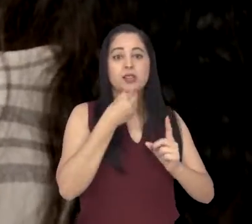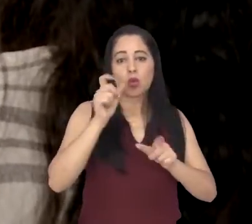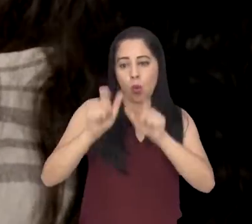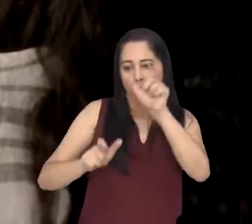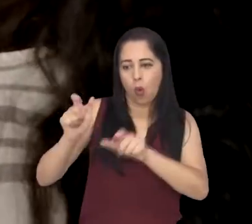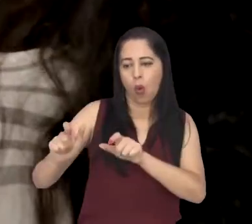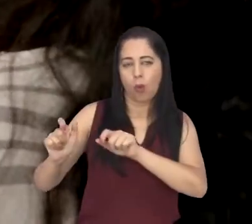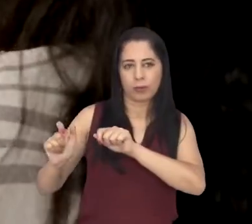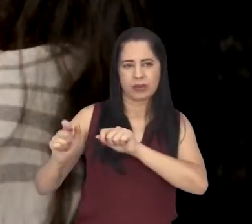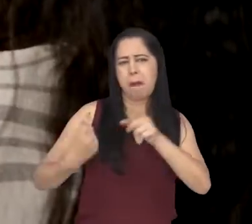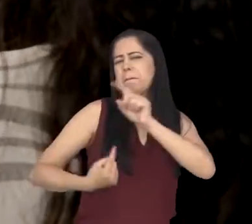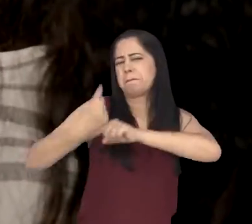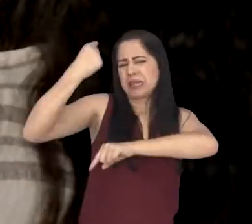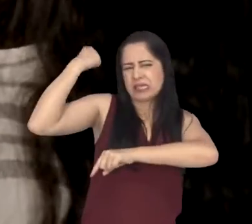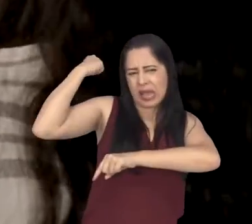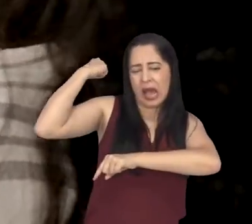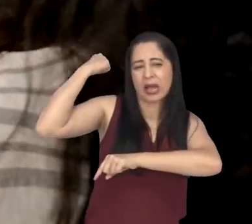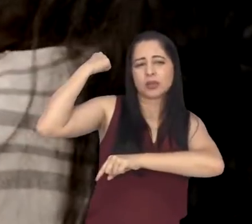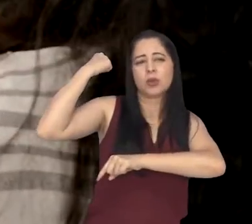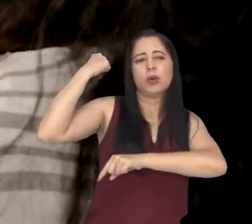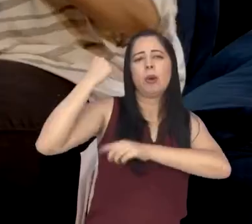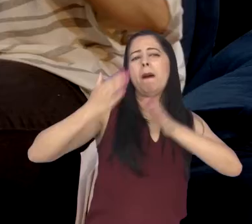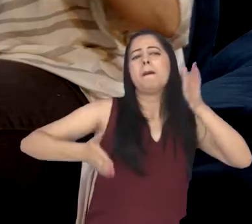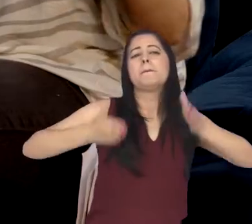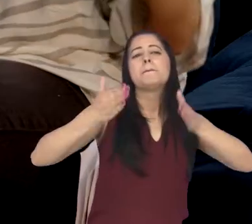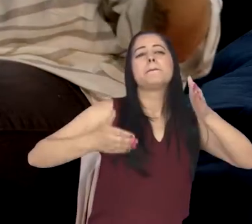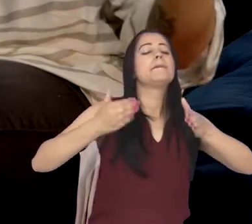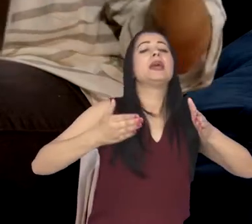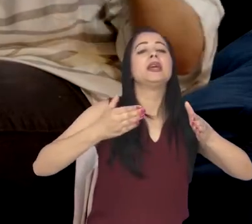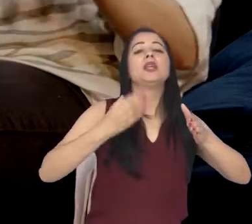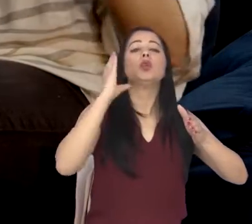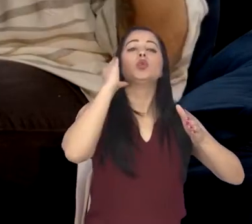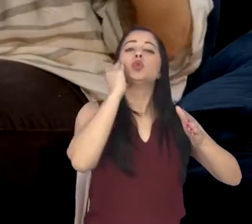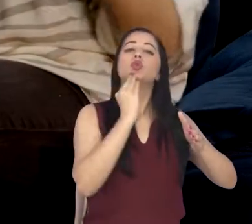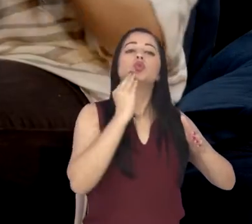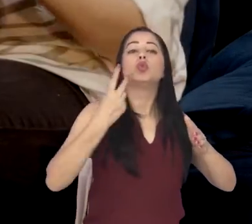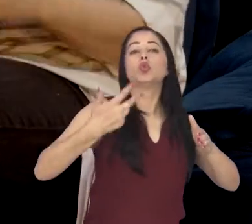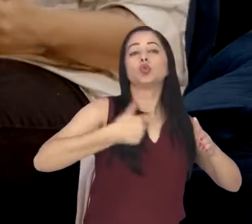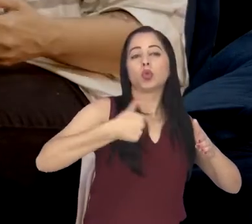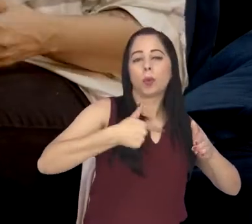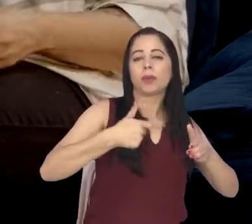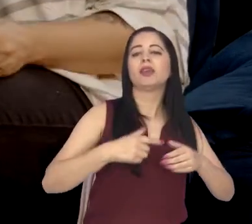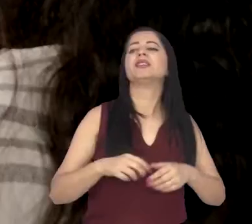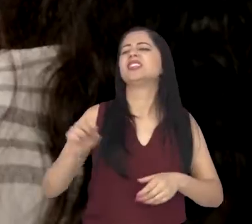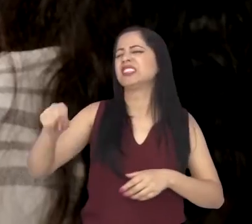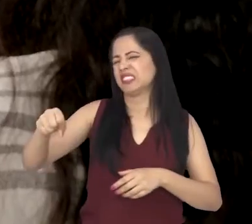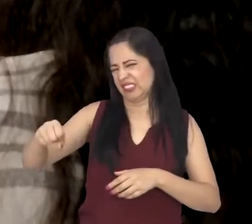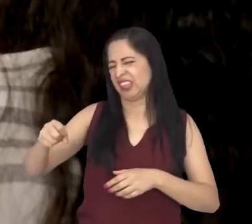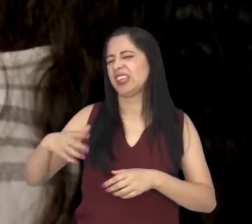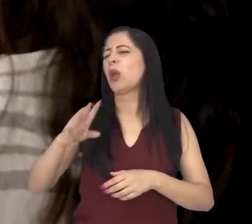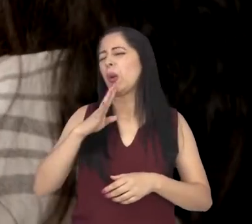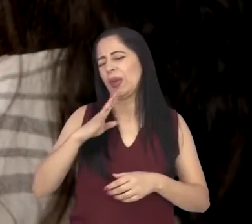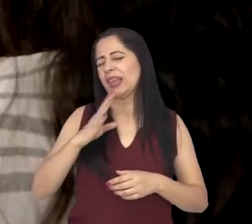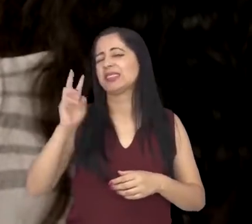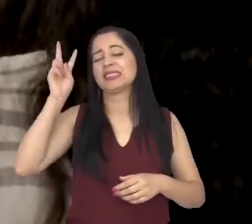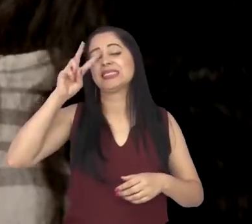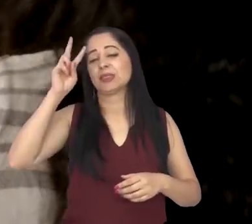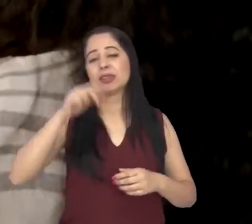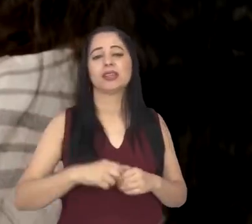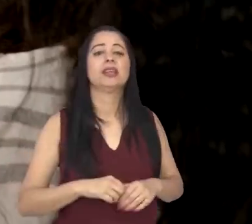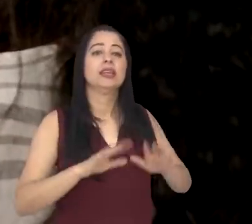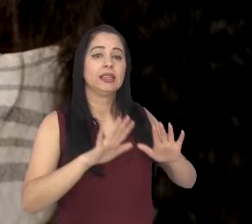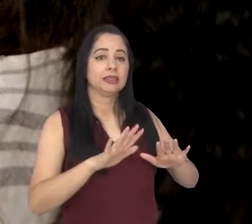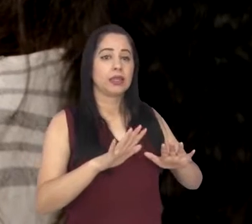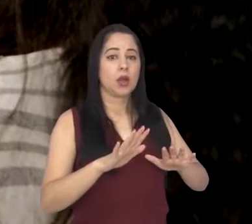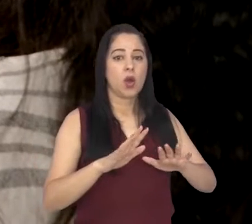da colônia, de Dom Pedro, né? Gente, do Império. Do Imperador, eu sei tudo dessas coisas. Porque vieram aqui. Então tem